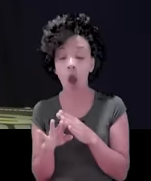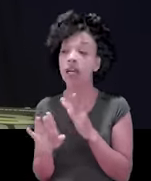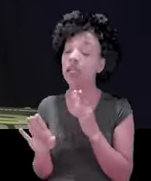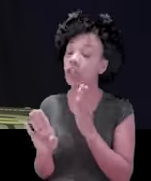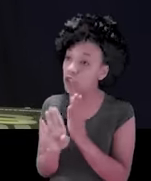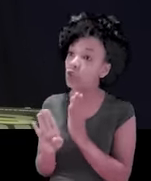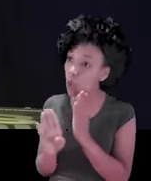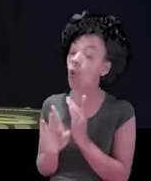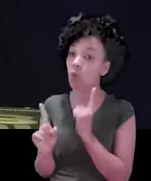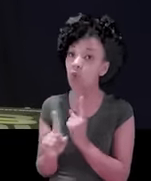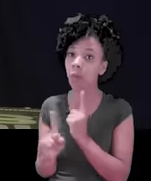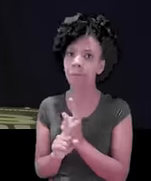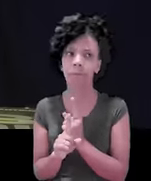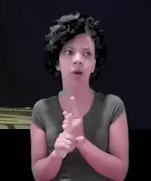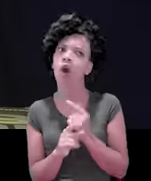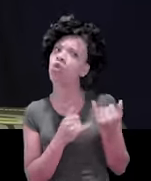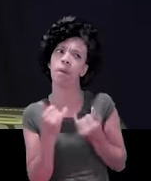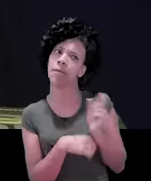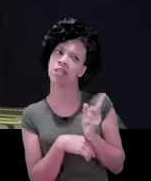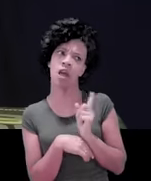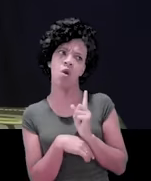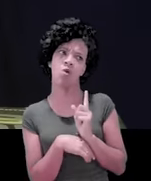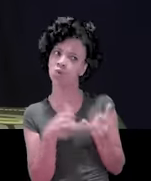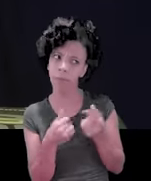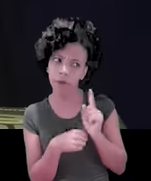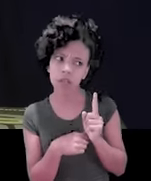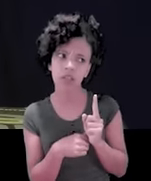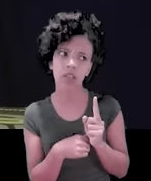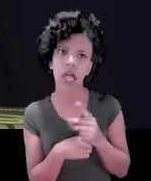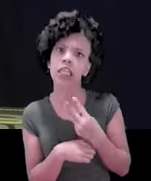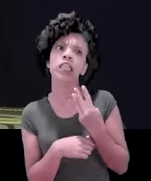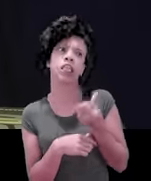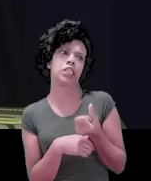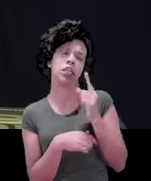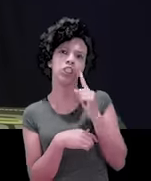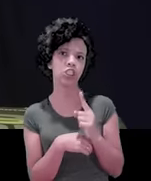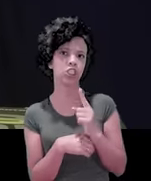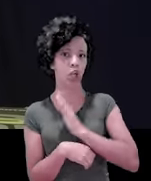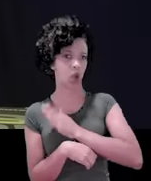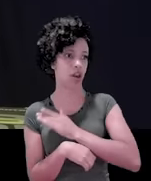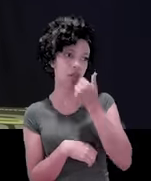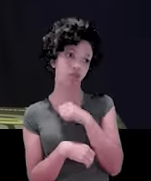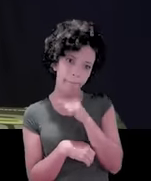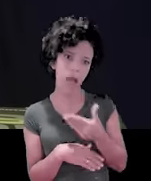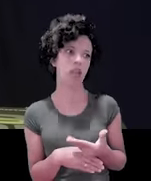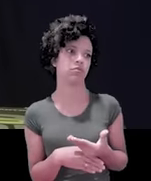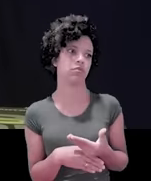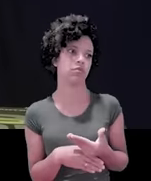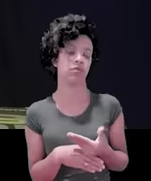não ele a gente achou ele falou ela ia falar funciona não brinca comigo não só tem seis dias é o quarto de sua mãe